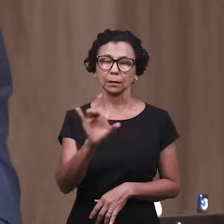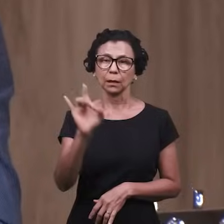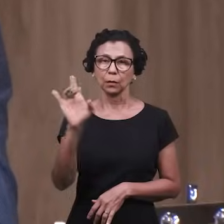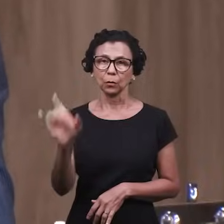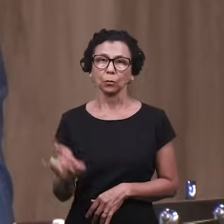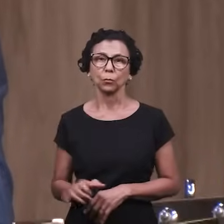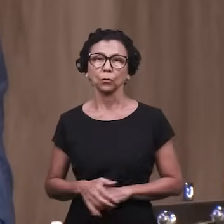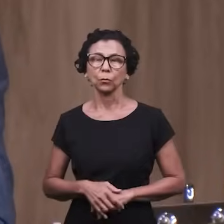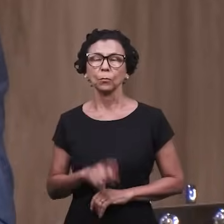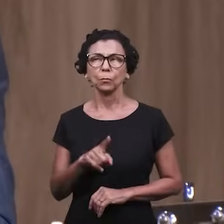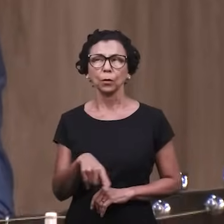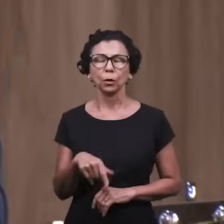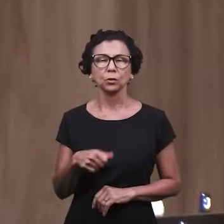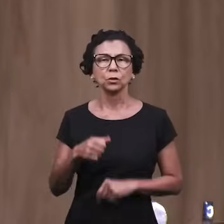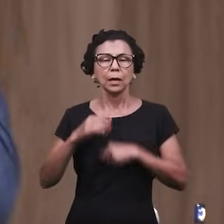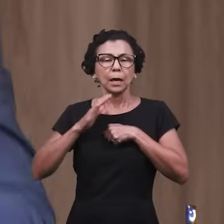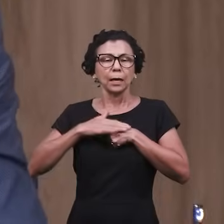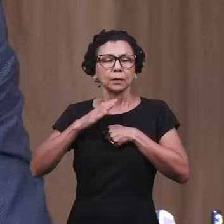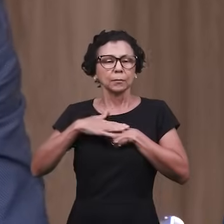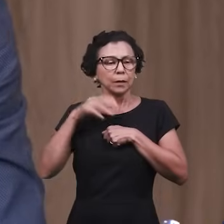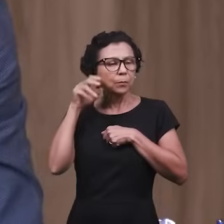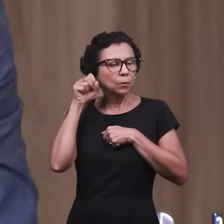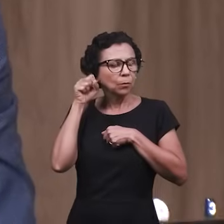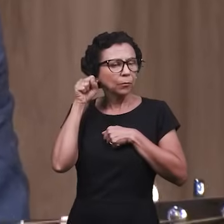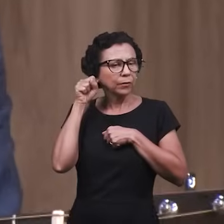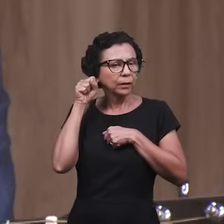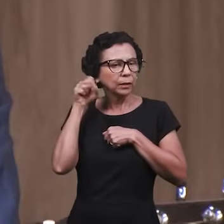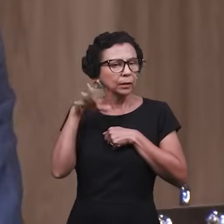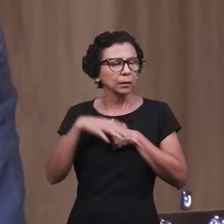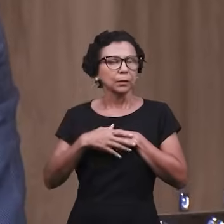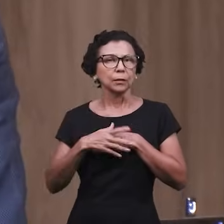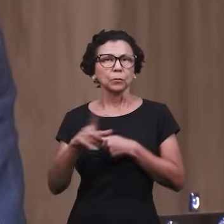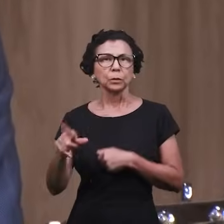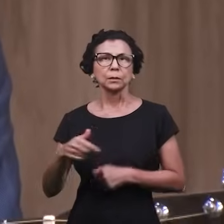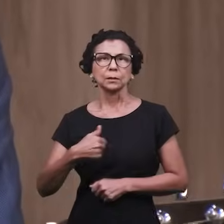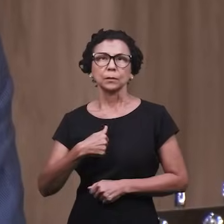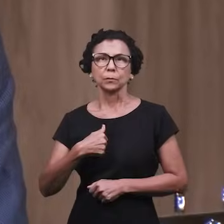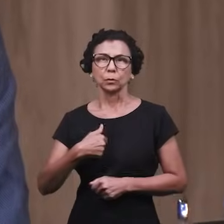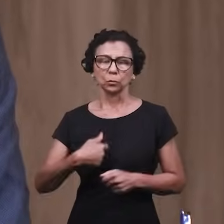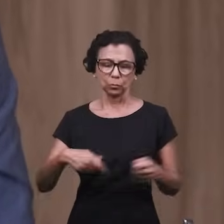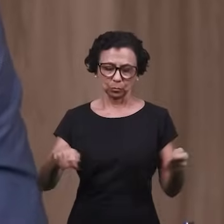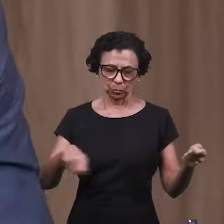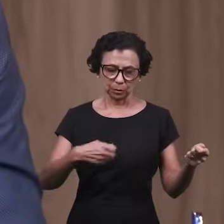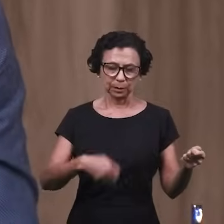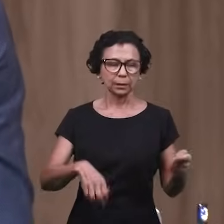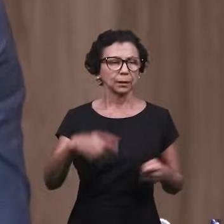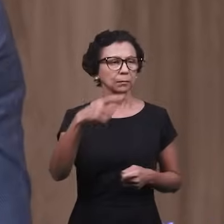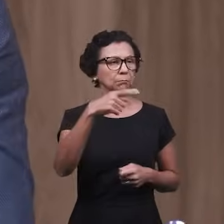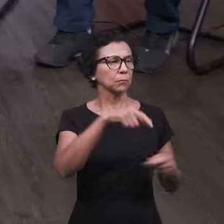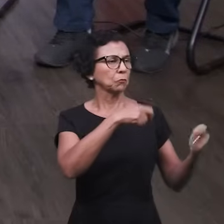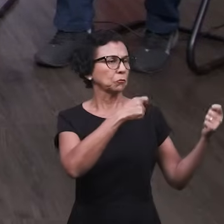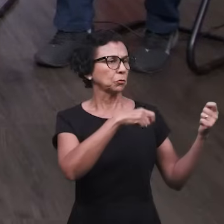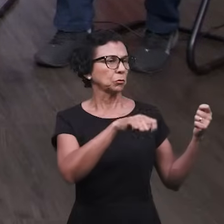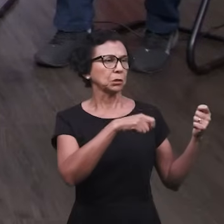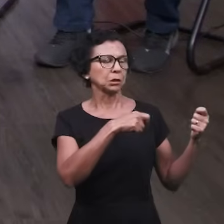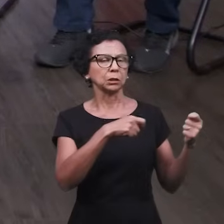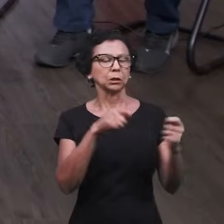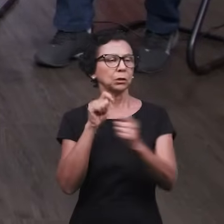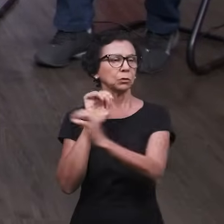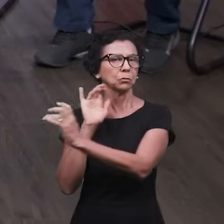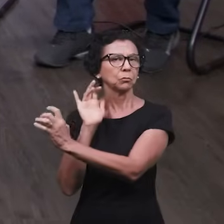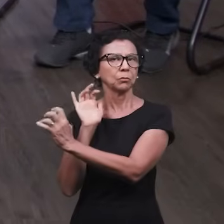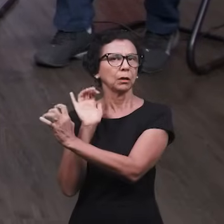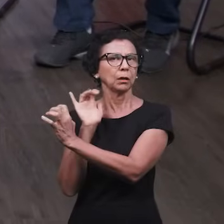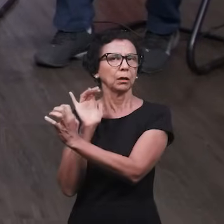de se ouvir. Né? Por exemplo, nós estamos aqui num trio. Eu estou fazendo um papel, o violino faz um papel,